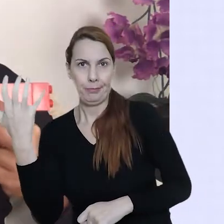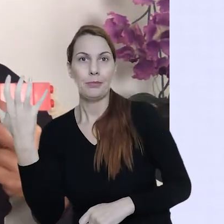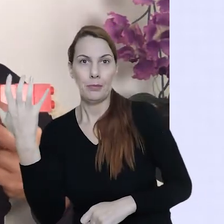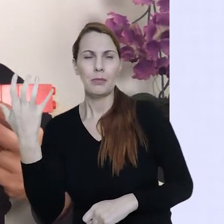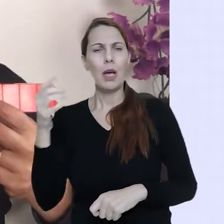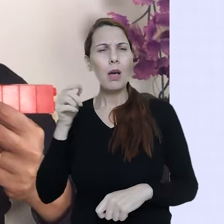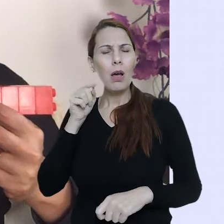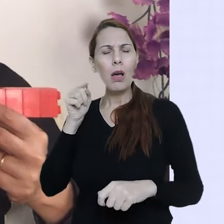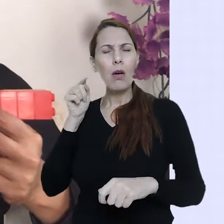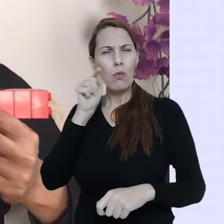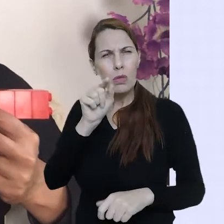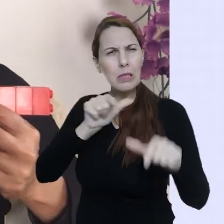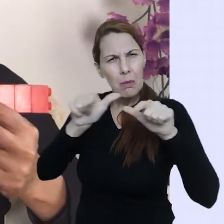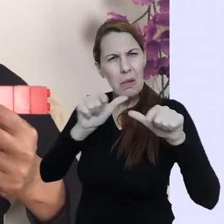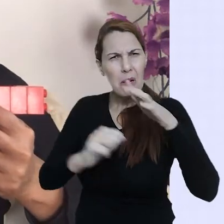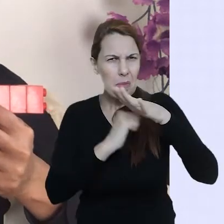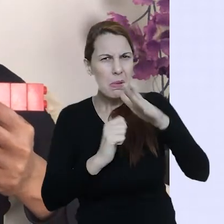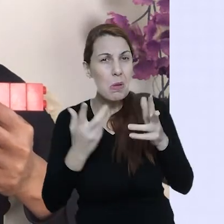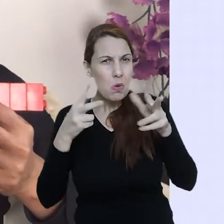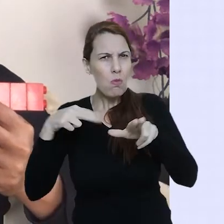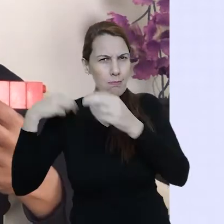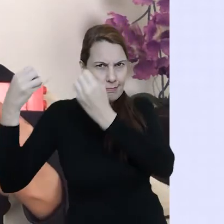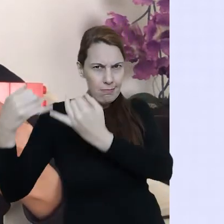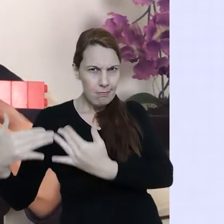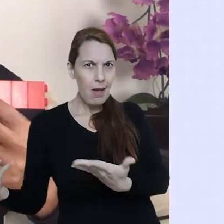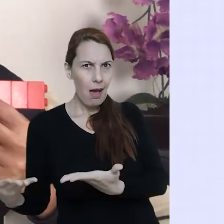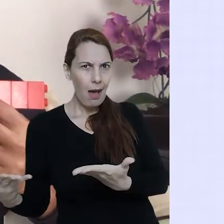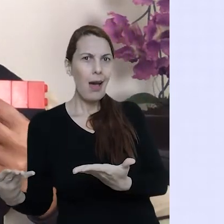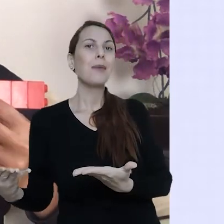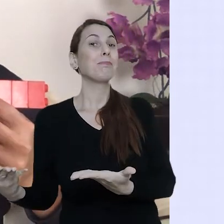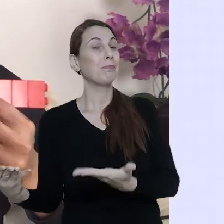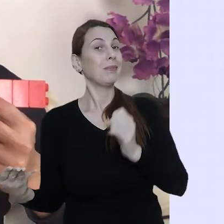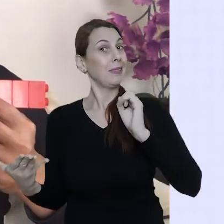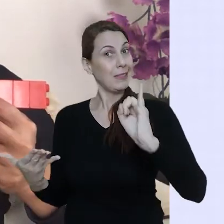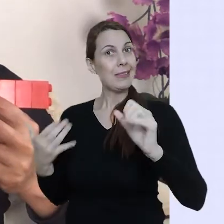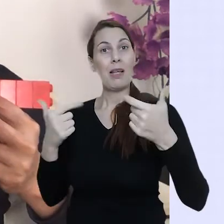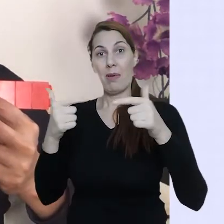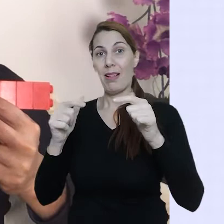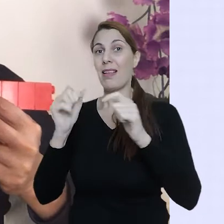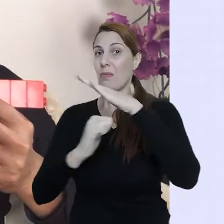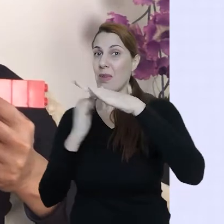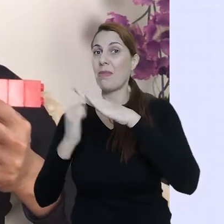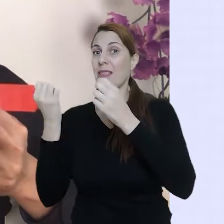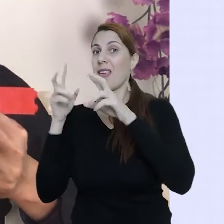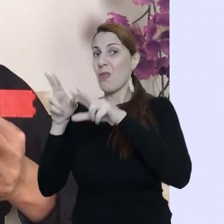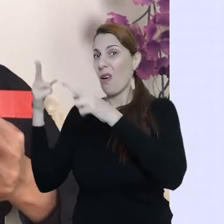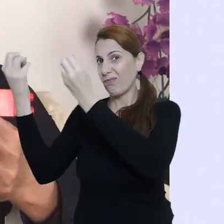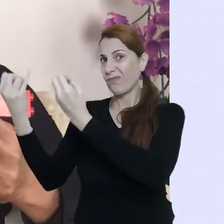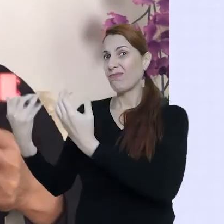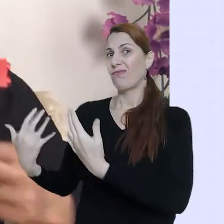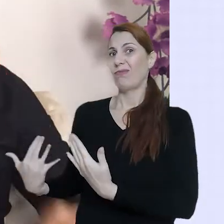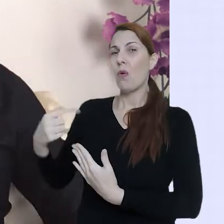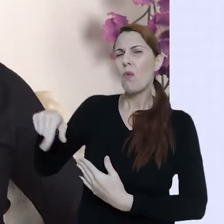resolver. Será que você está trabalhando numa empresa como essa? Né? Se você está trabalhando numa